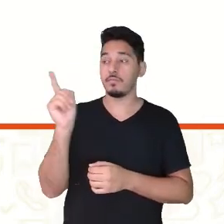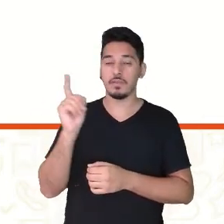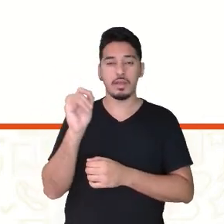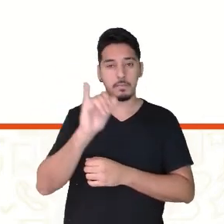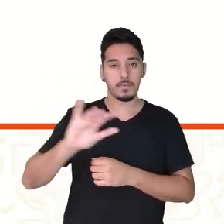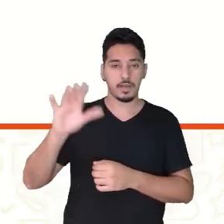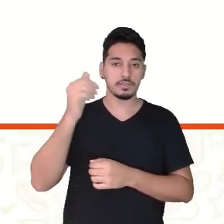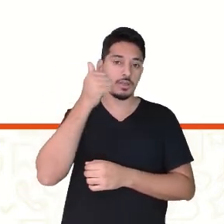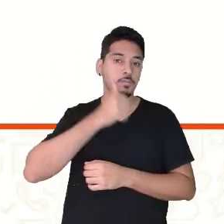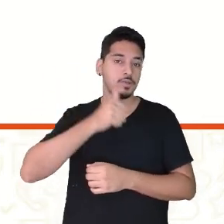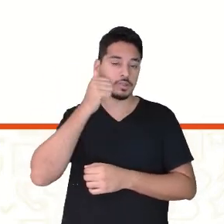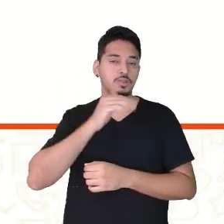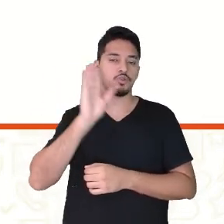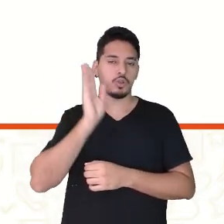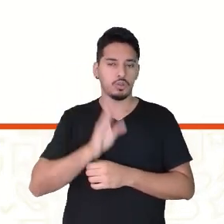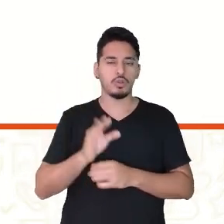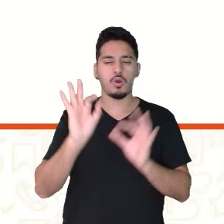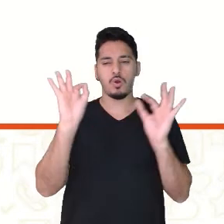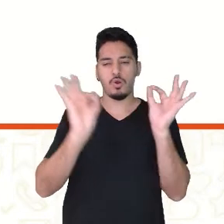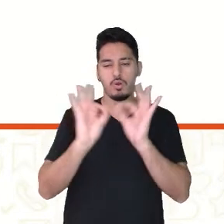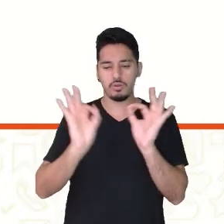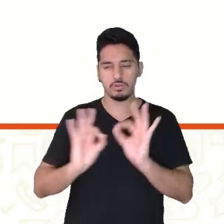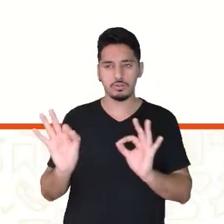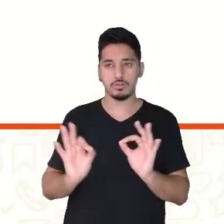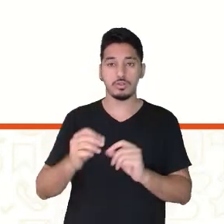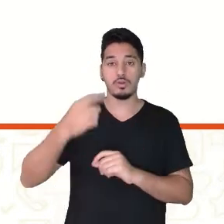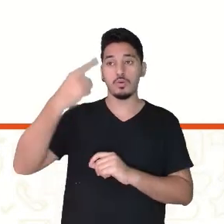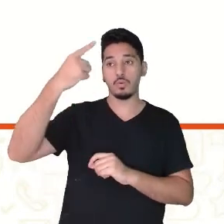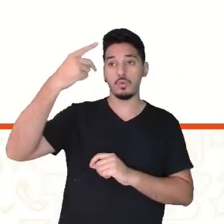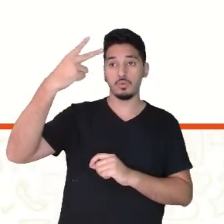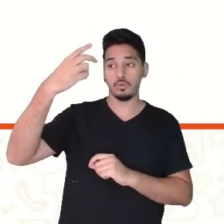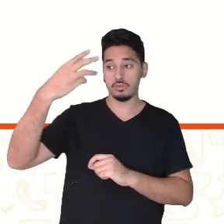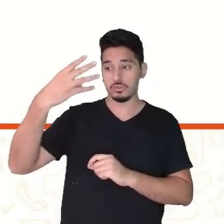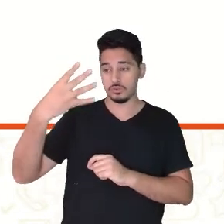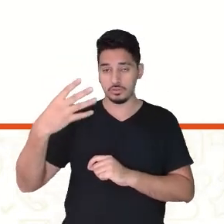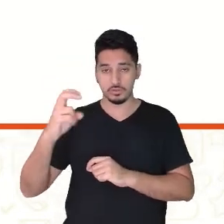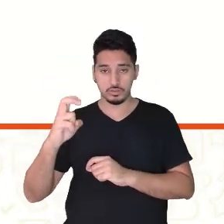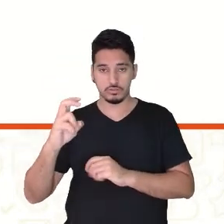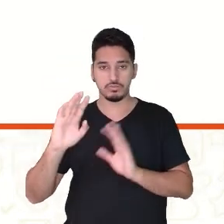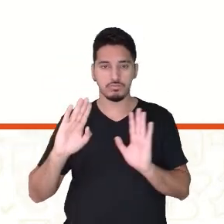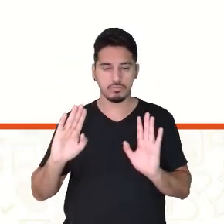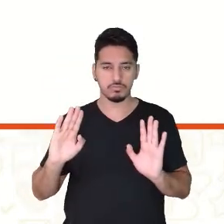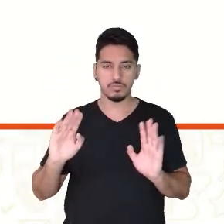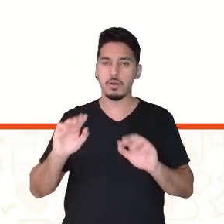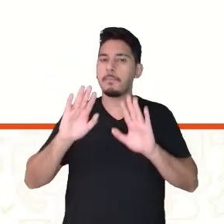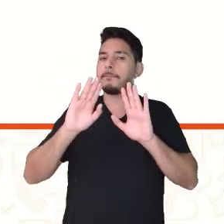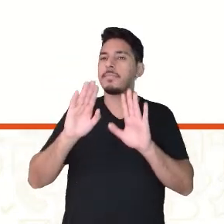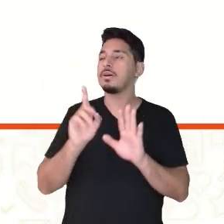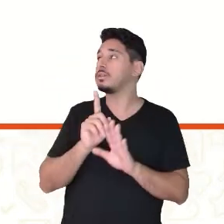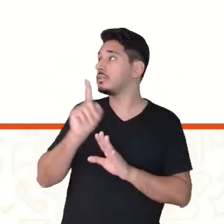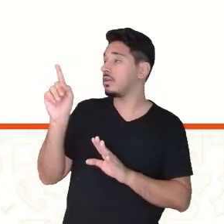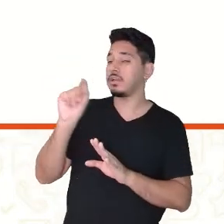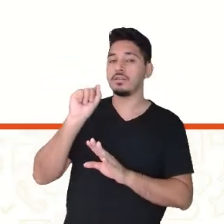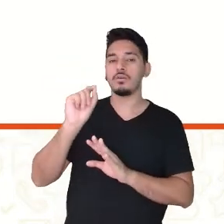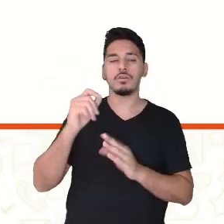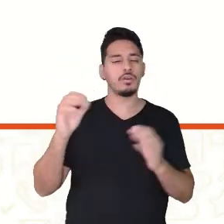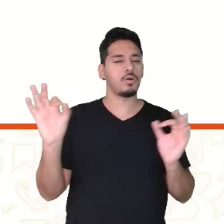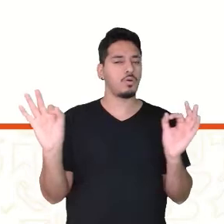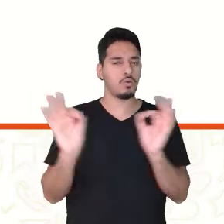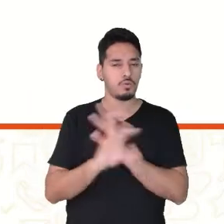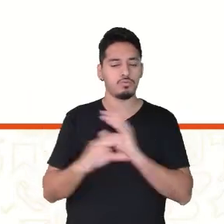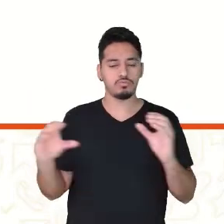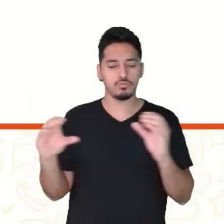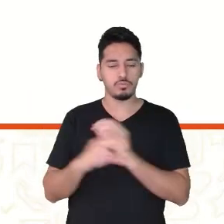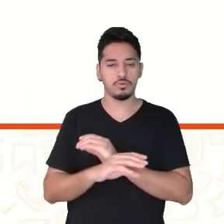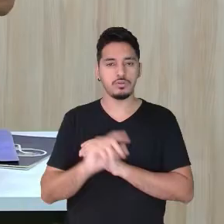formada. Ali ela está enumerada, 1, 2, 3, 4 e 5, mas ela está formada. Então